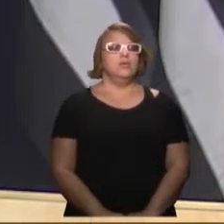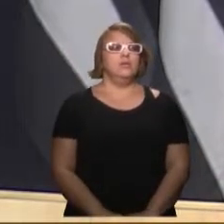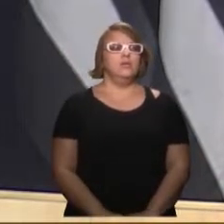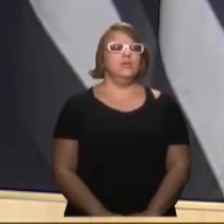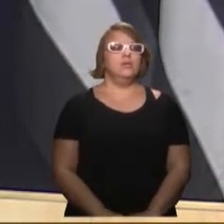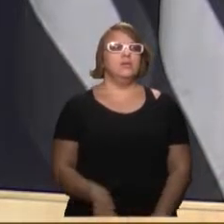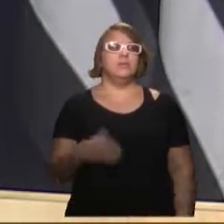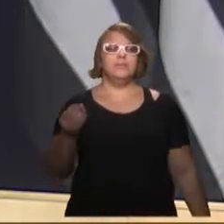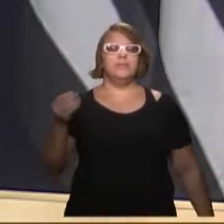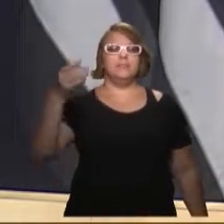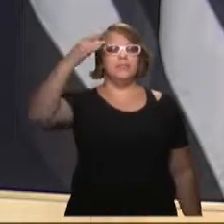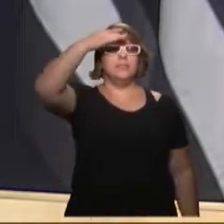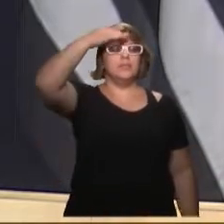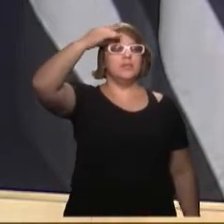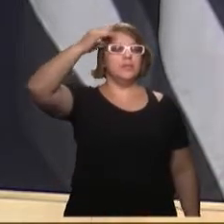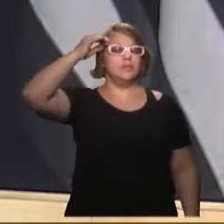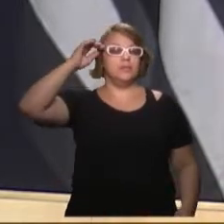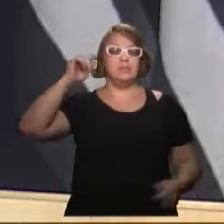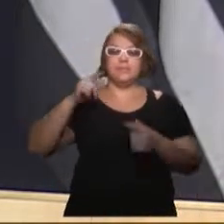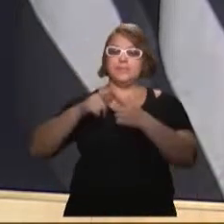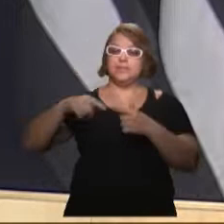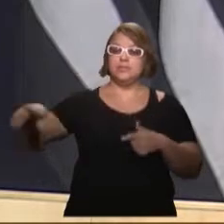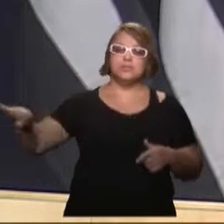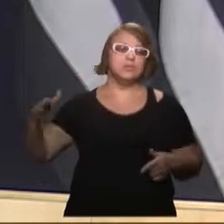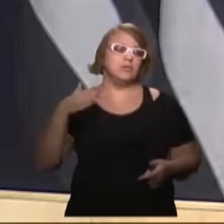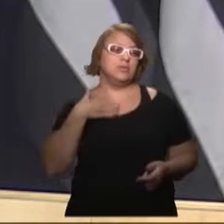Mas eu não posso prometer um doce que eu não tenho na mão.